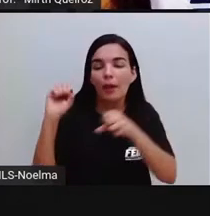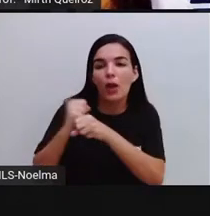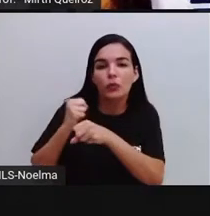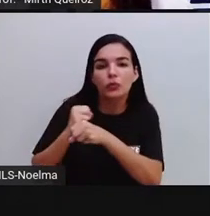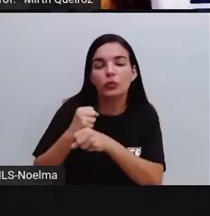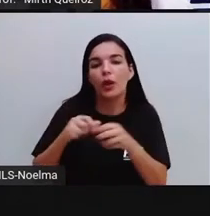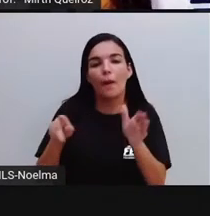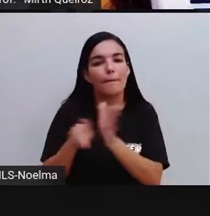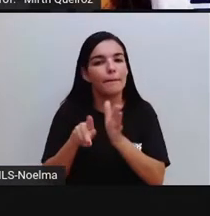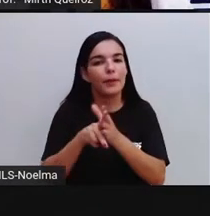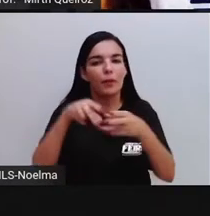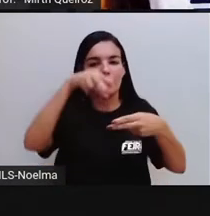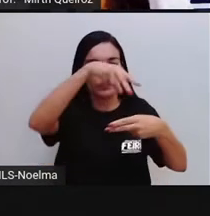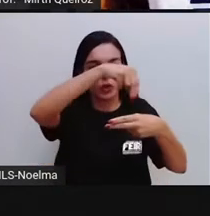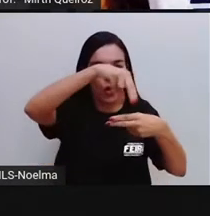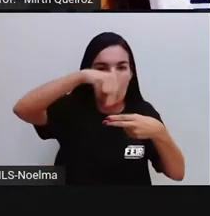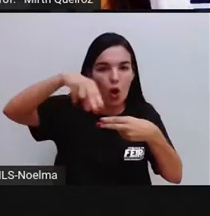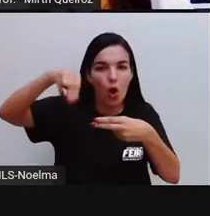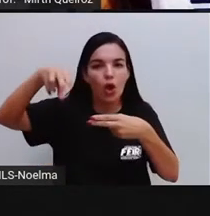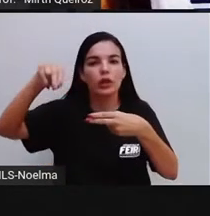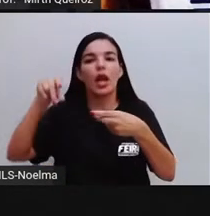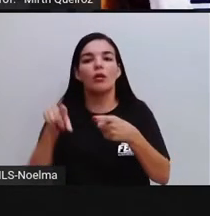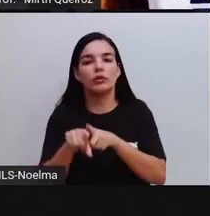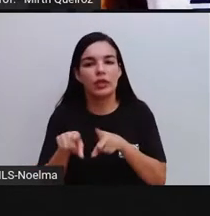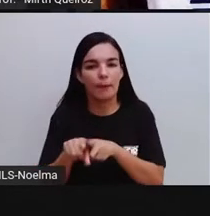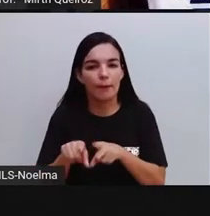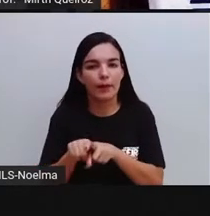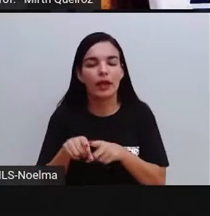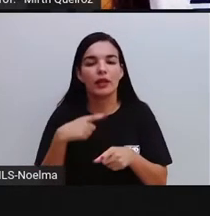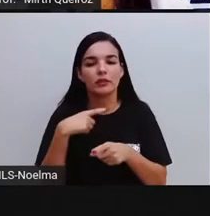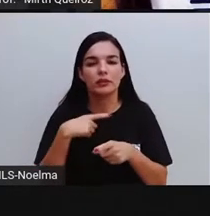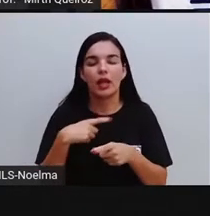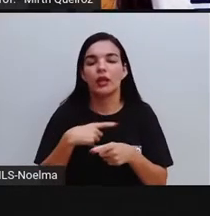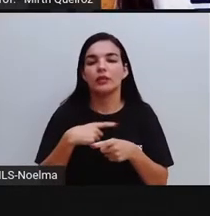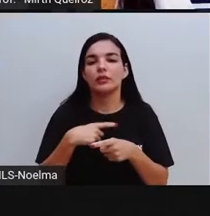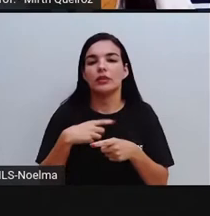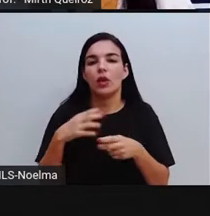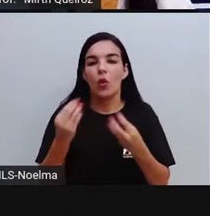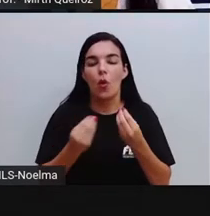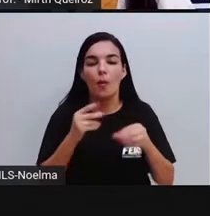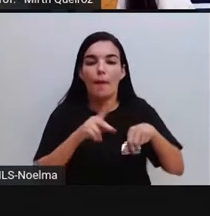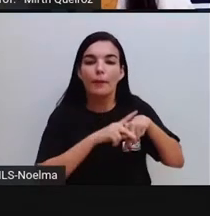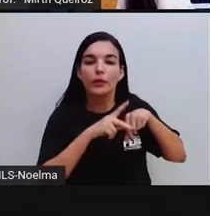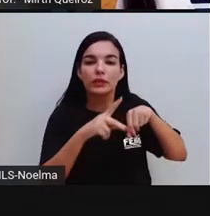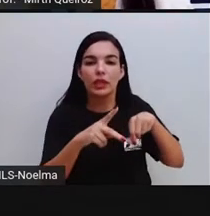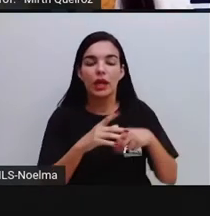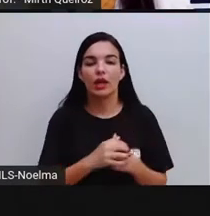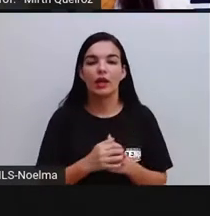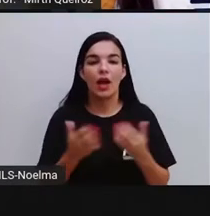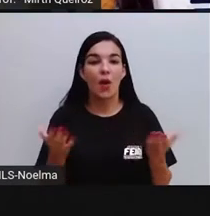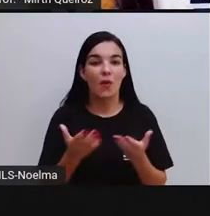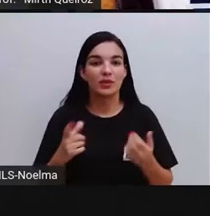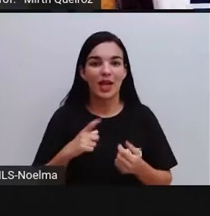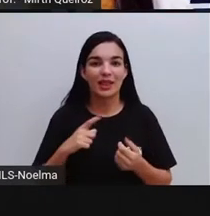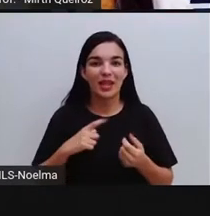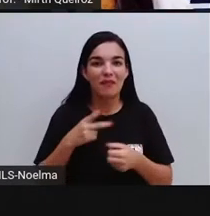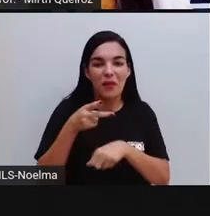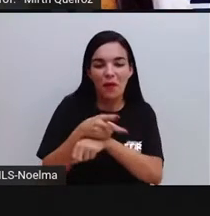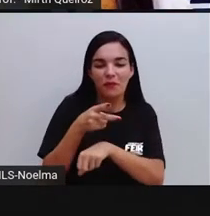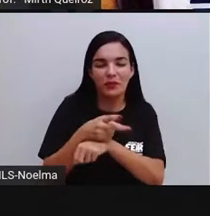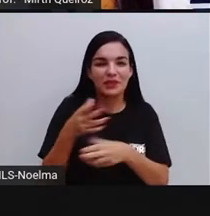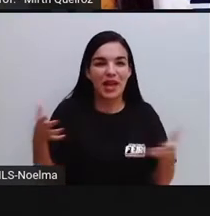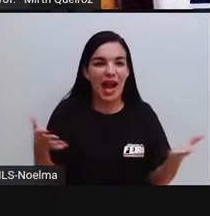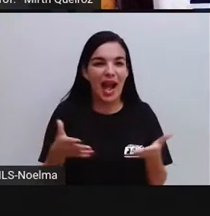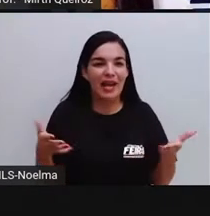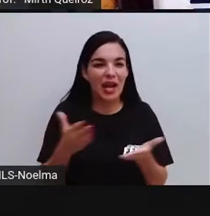né, esse texto de literatura de cordel em forma de poesia. E eu trouxe para vocês, para a gente começar a nossa